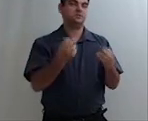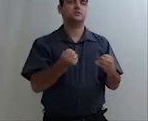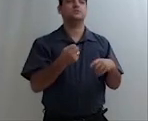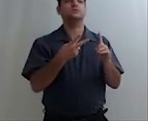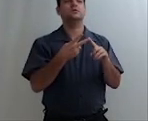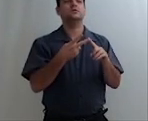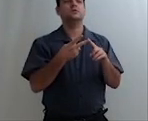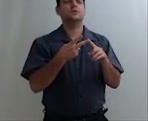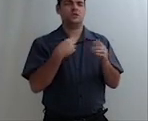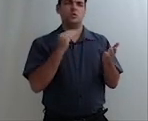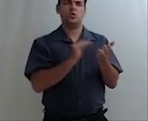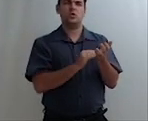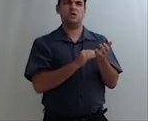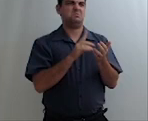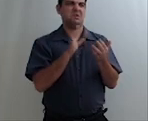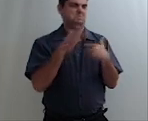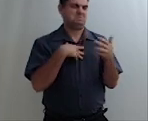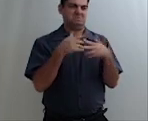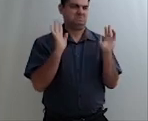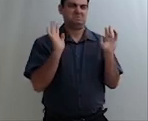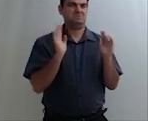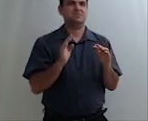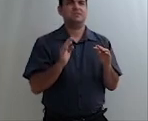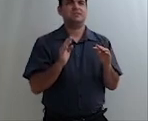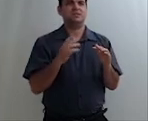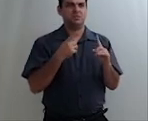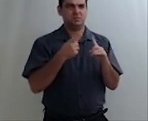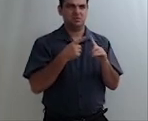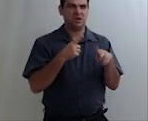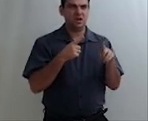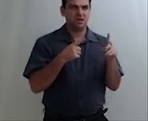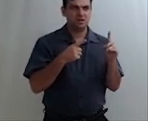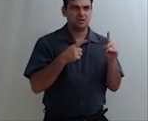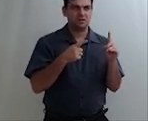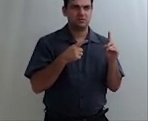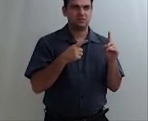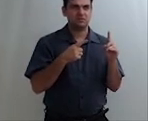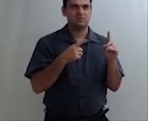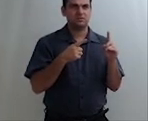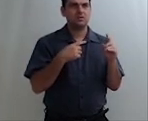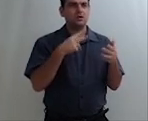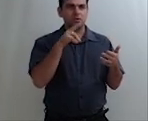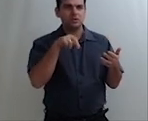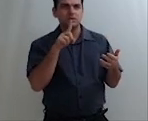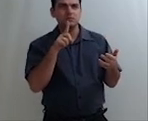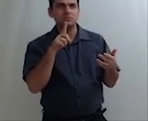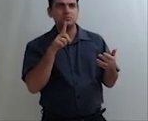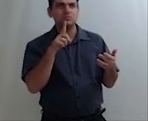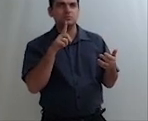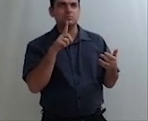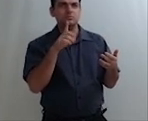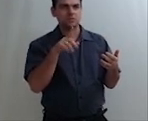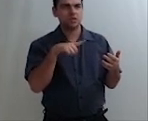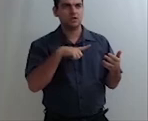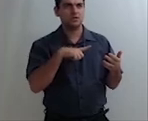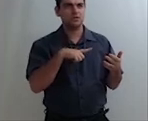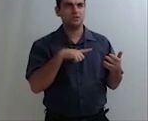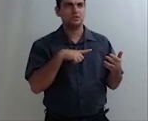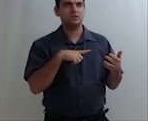ponderação mas não não no primeiro qu 90 não é nesse não Ministro é